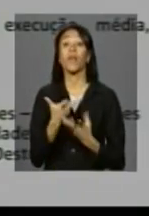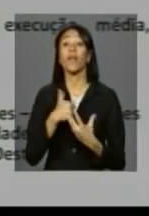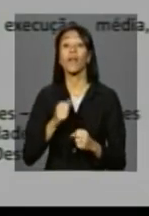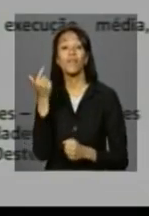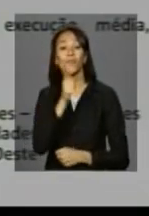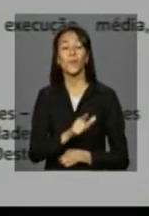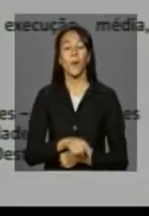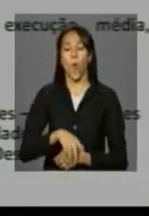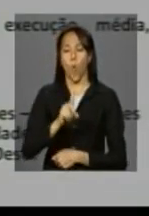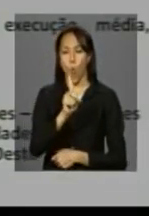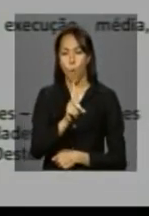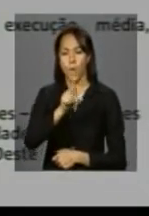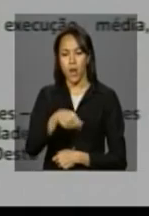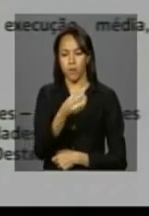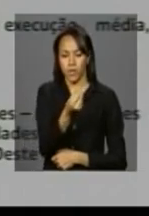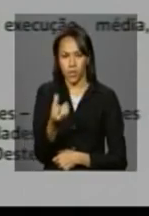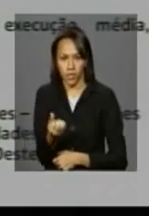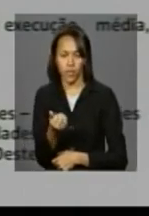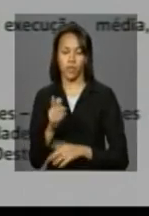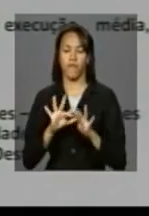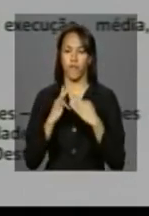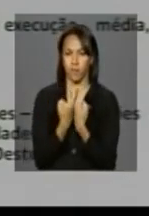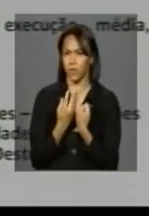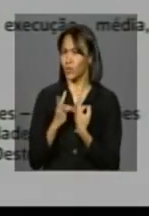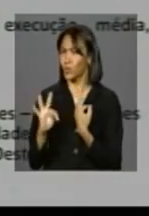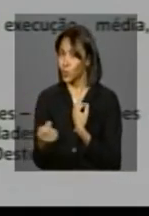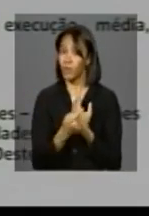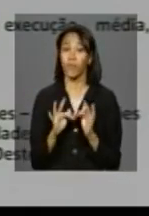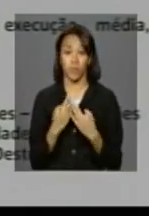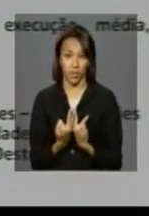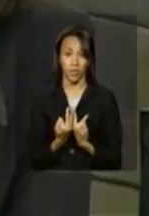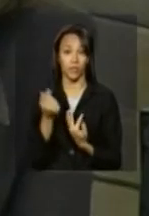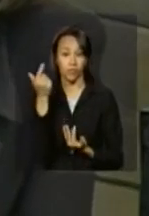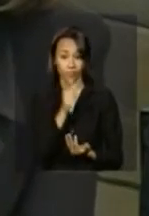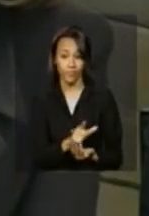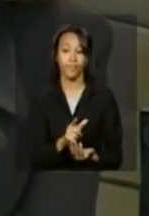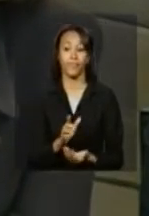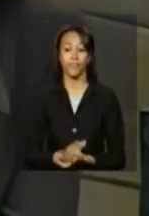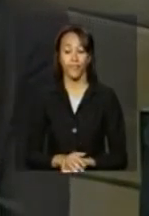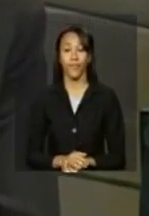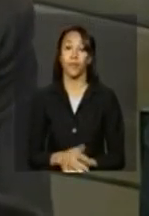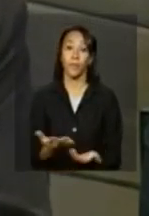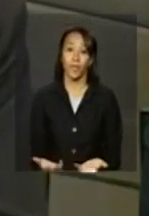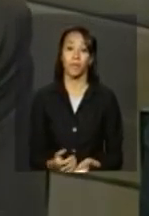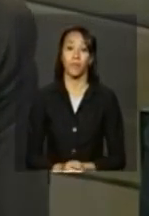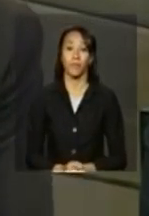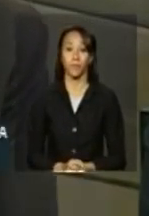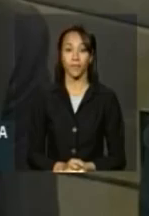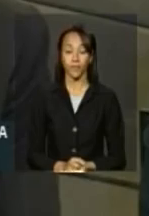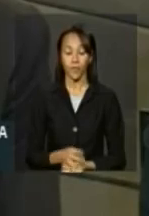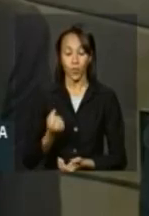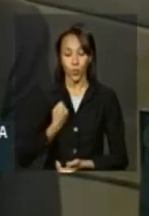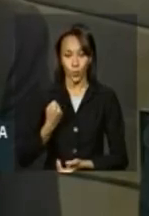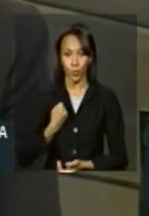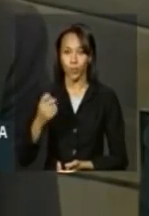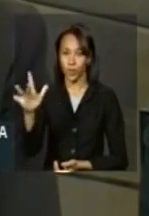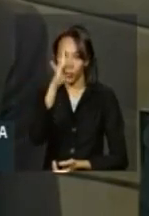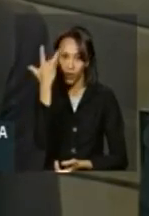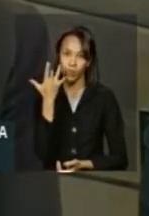e 600 mil famílias. Tudo famílias, portanto, vezes pelo menos 3, o número de pessoas que